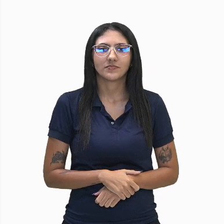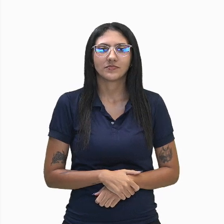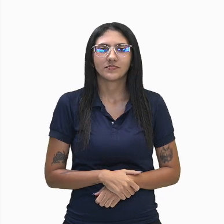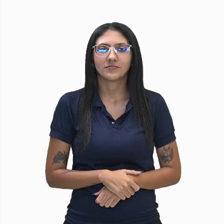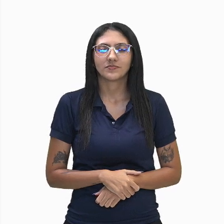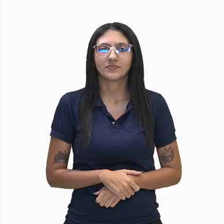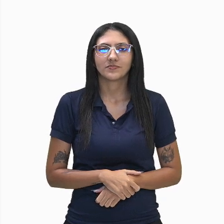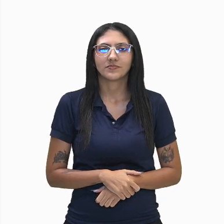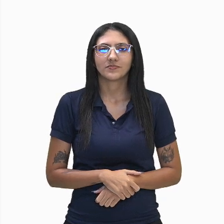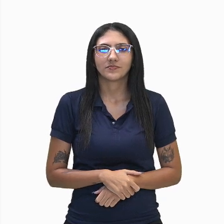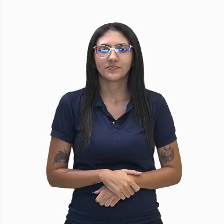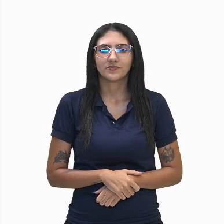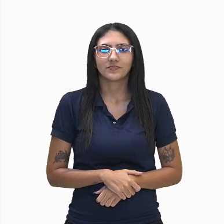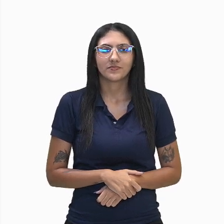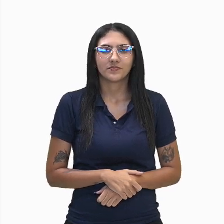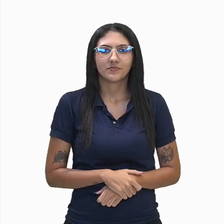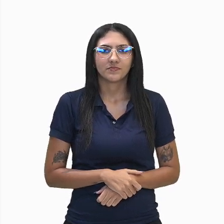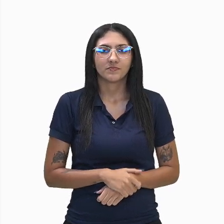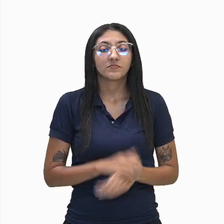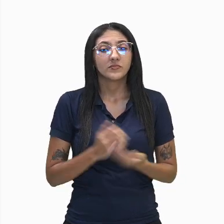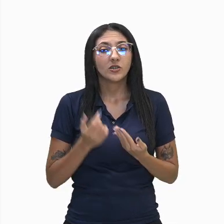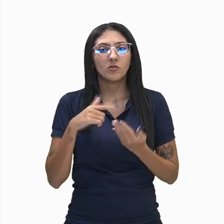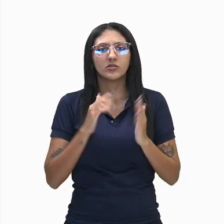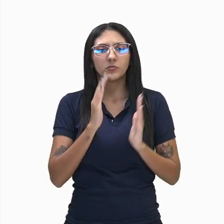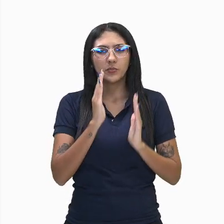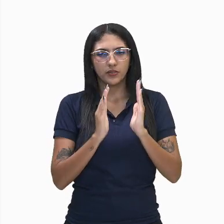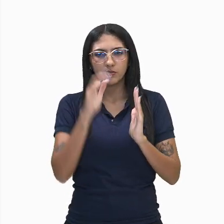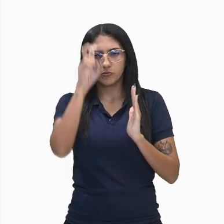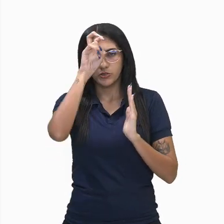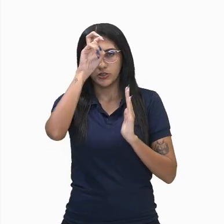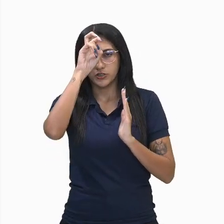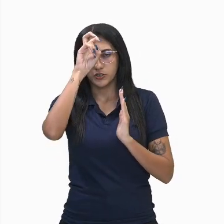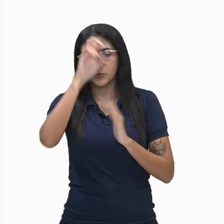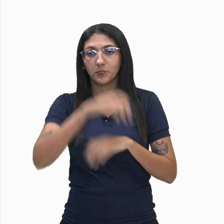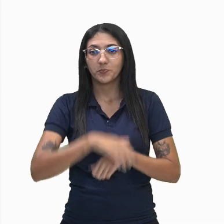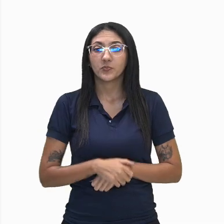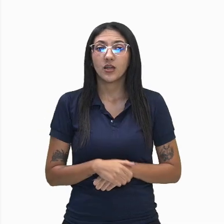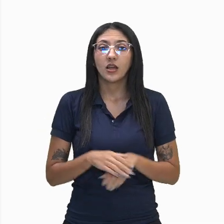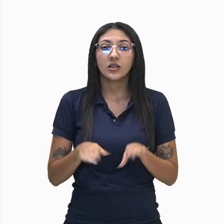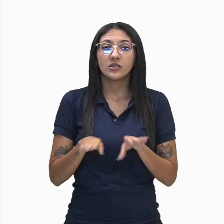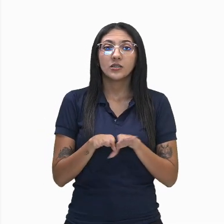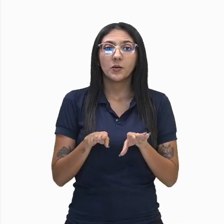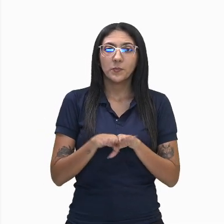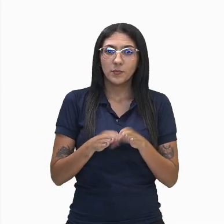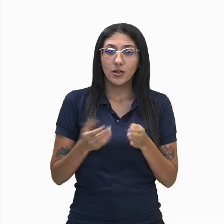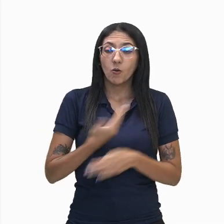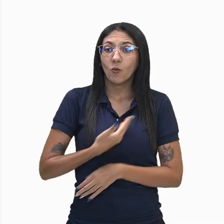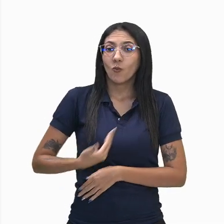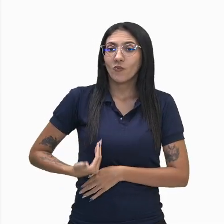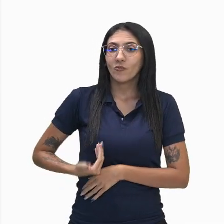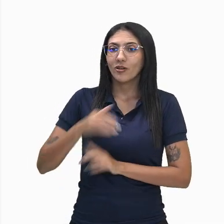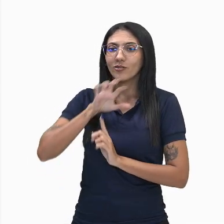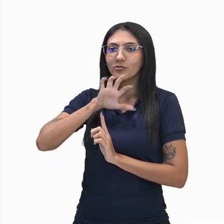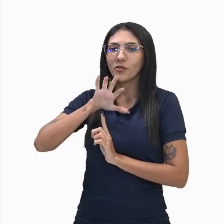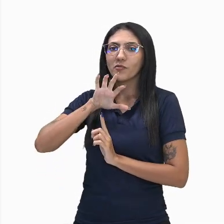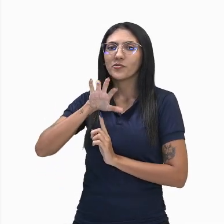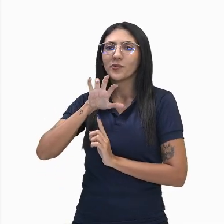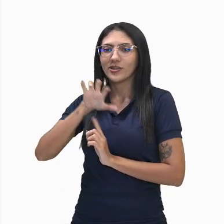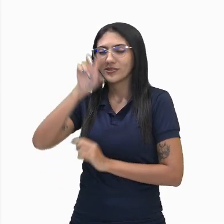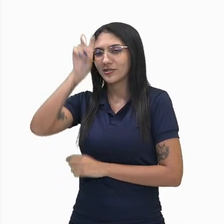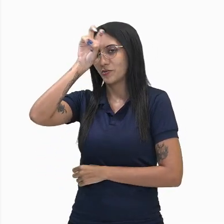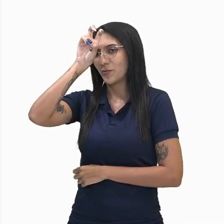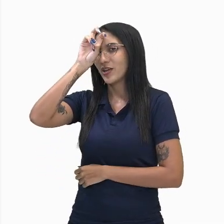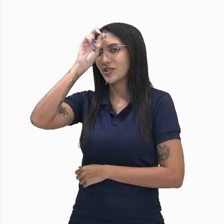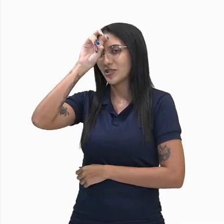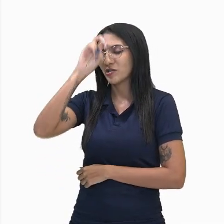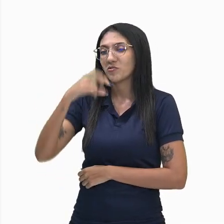Então, incluindo esses períodos de dominação egípcia, bem como governando também o Egito com a 25ª